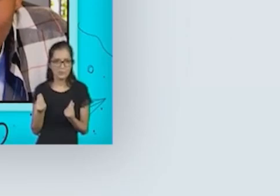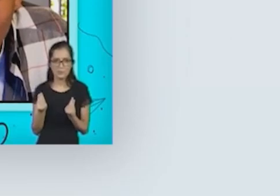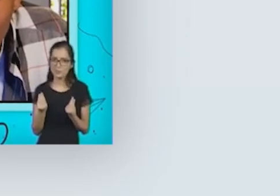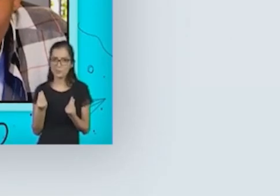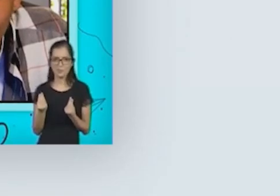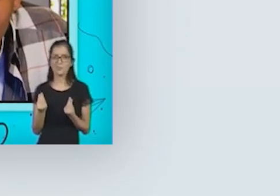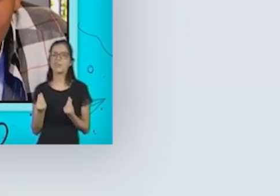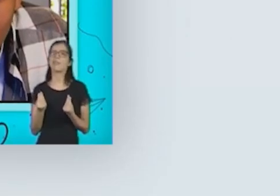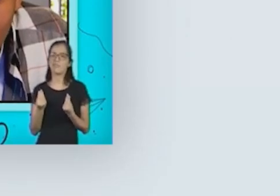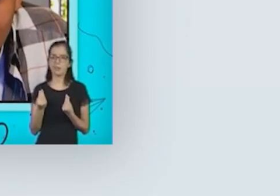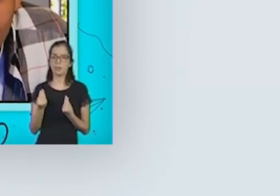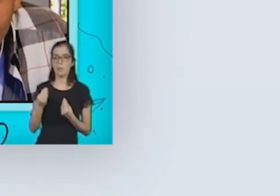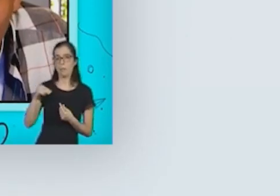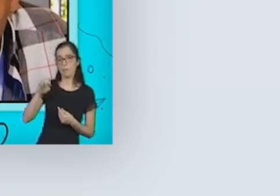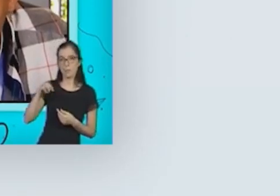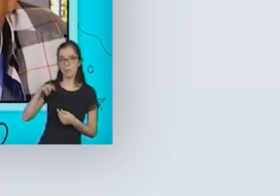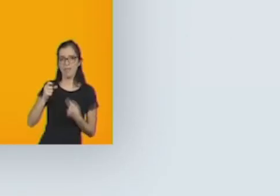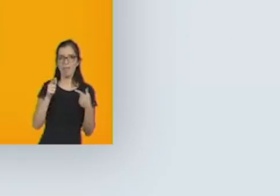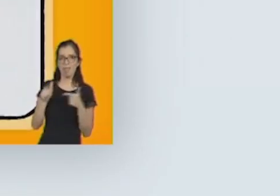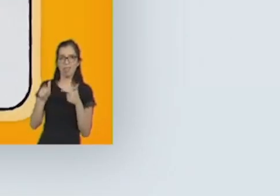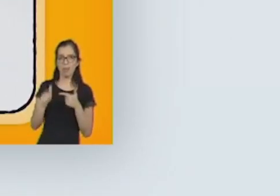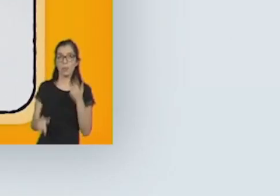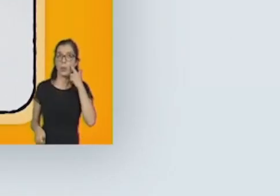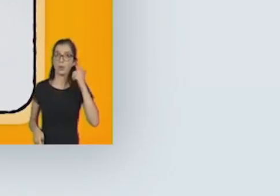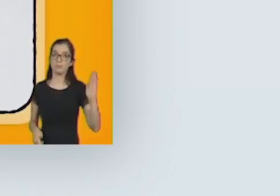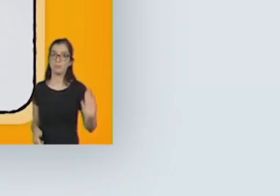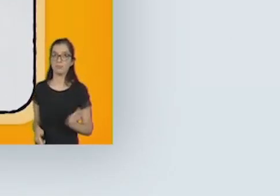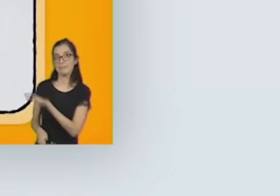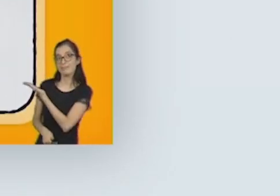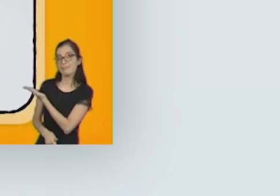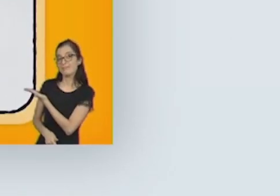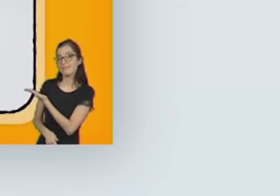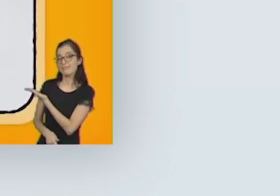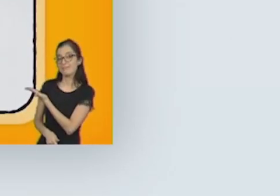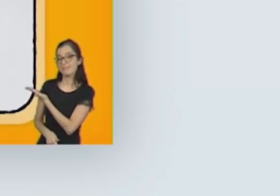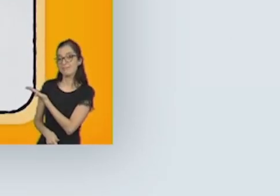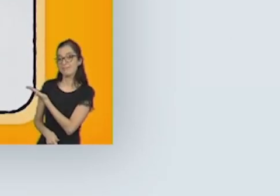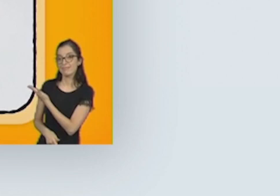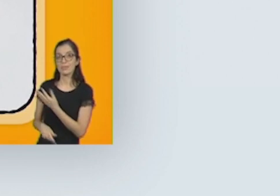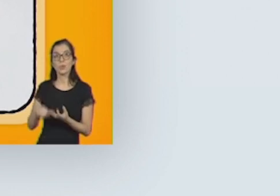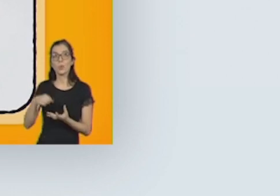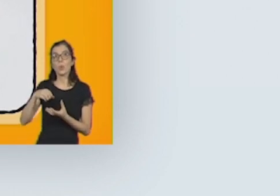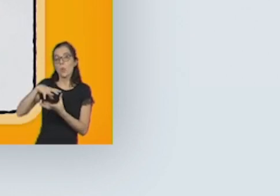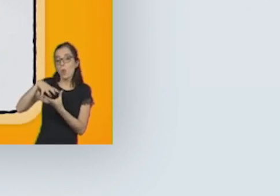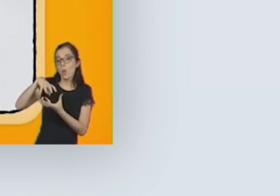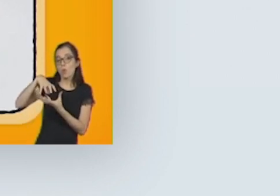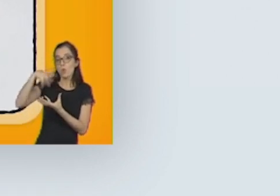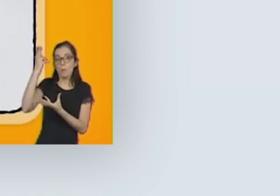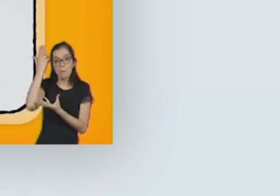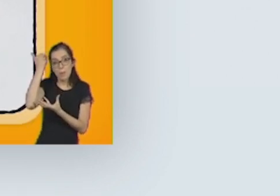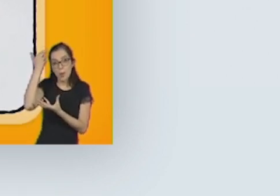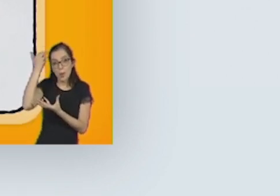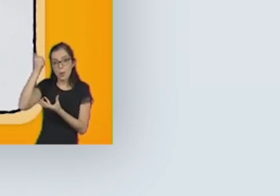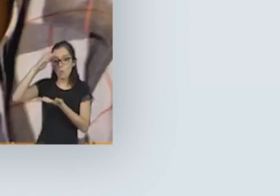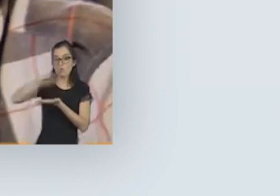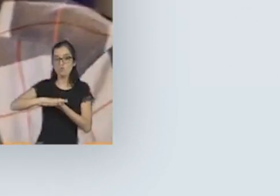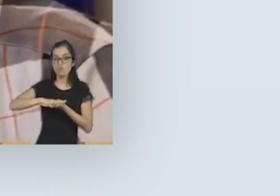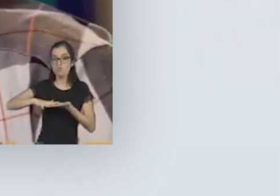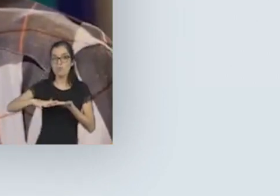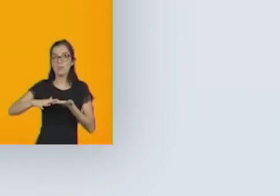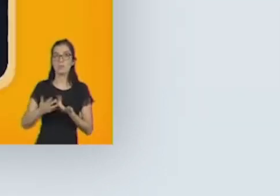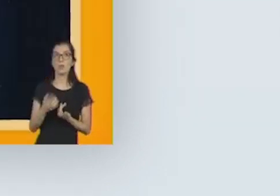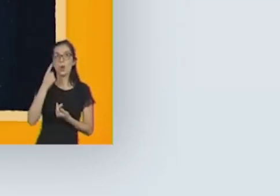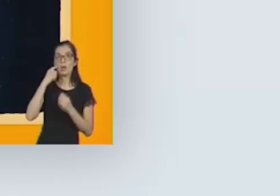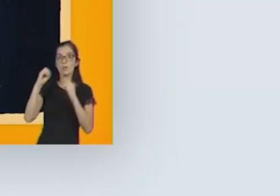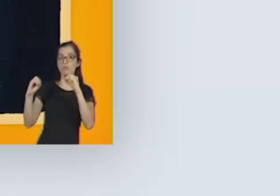eu separei uns memes de terra plana pra gente mandar pra ele. Dá uma olhada. Ovo de Páscoa da Terra plana. Ótimo.